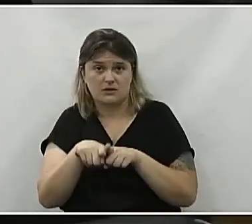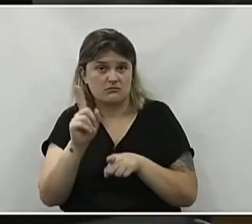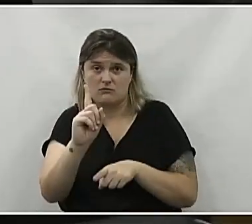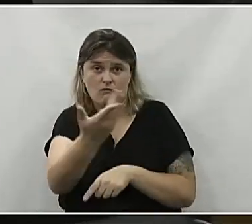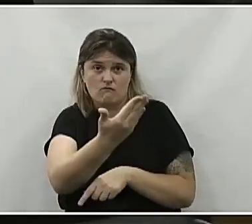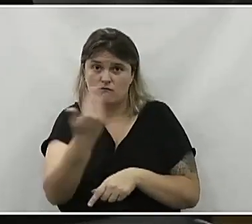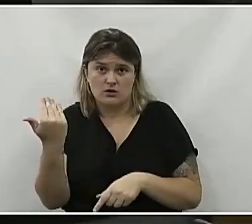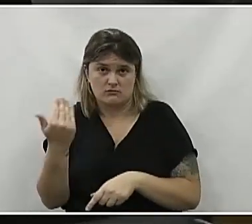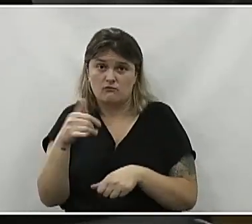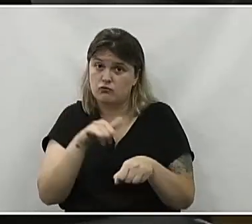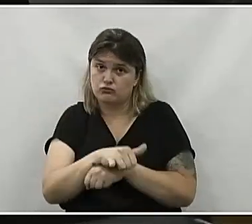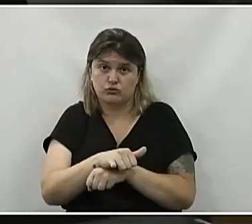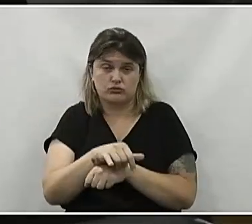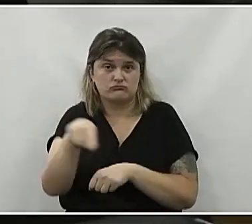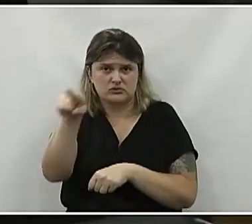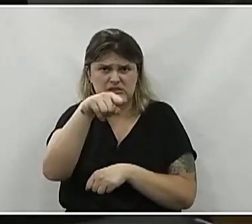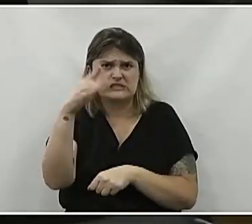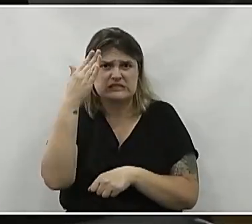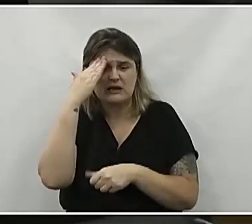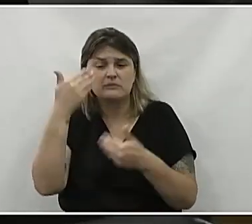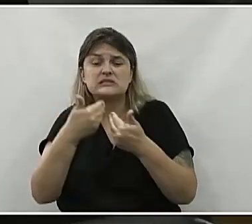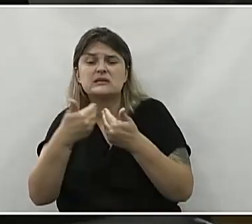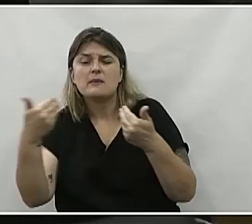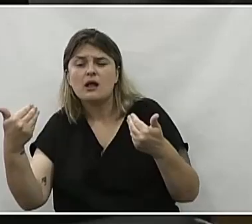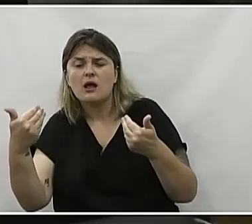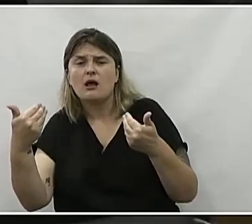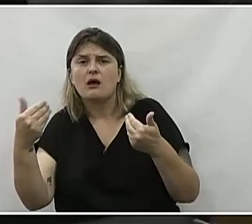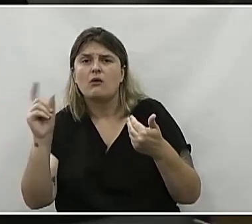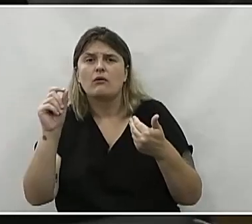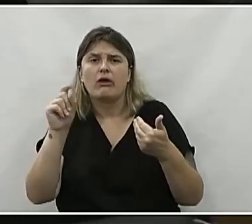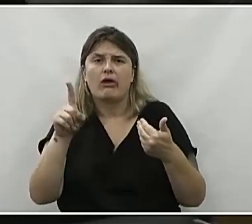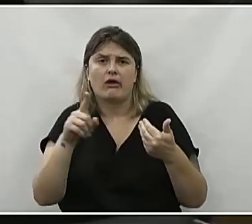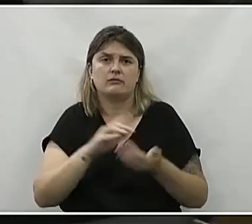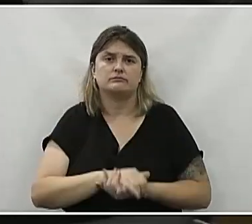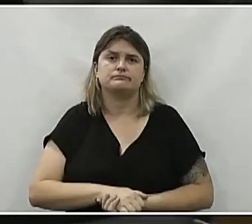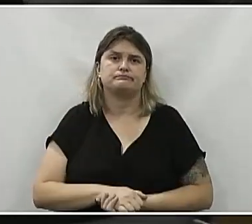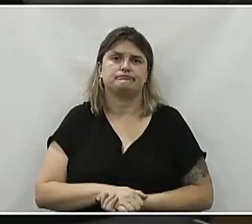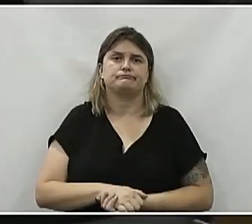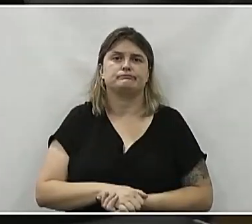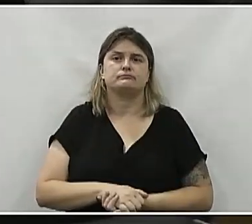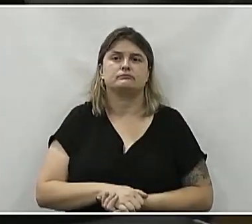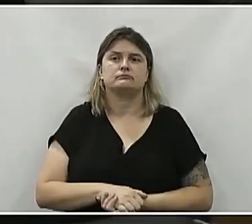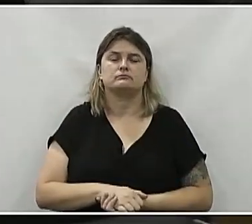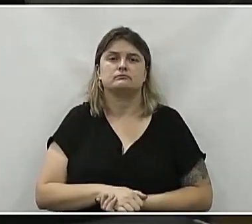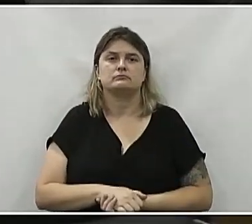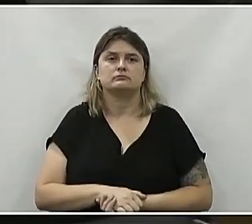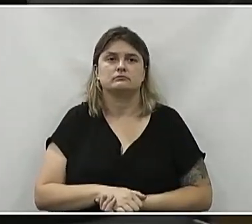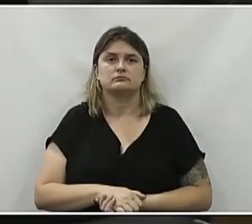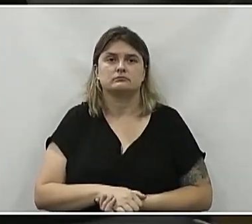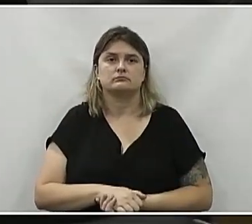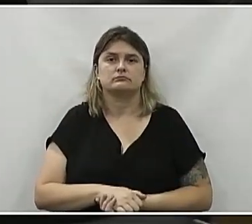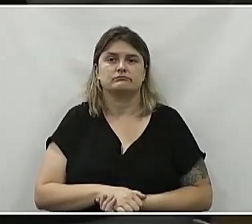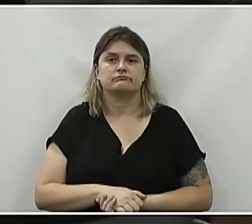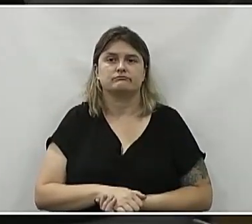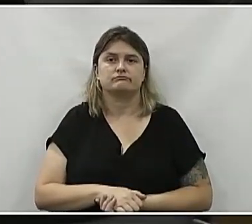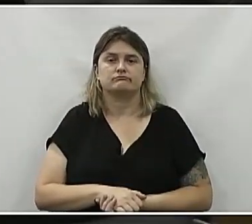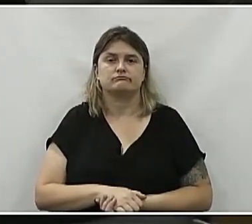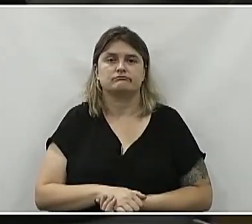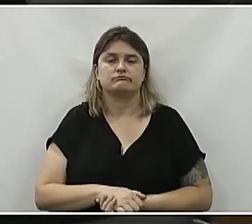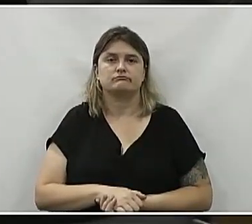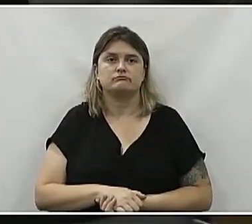então eu espero que vocês saibam separar o Arroio do shoio do Trigo